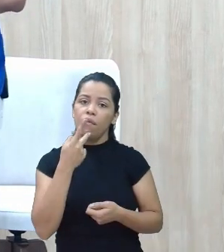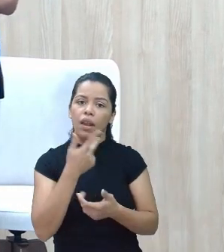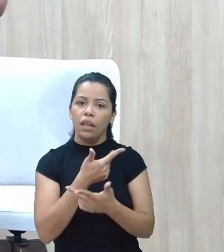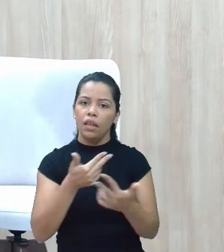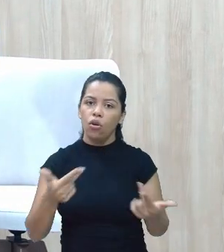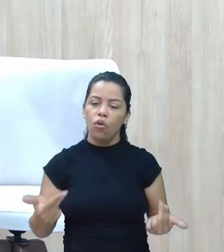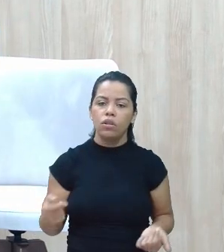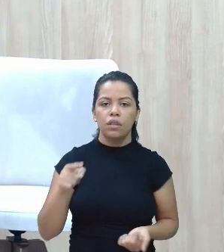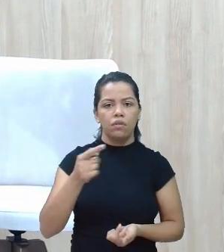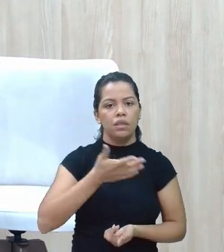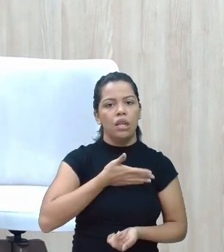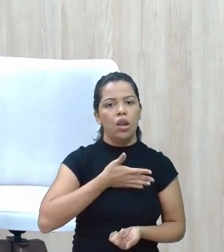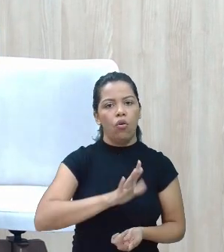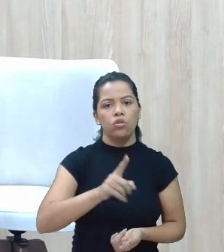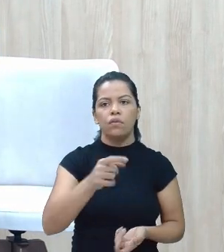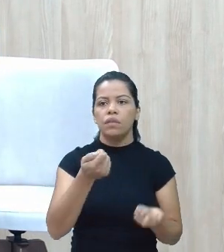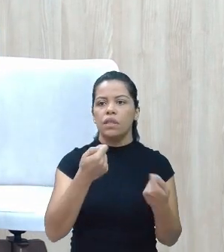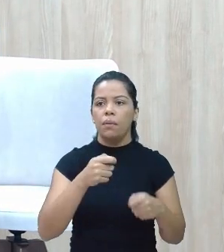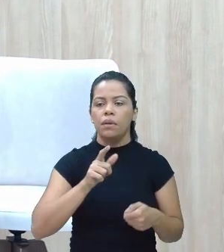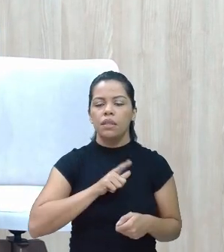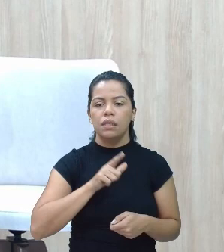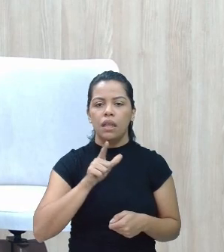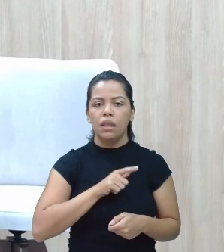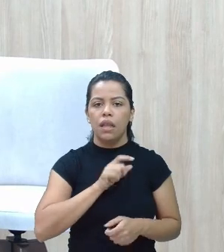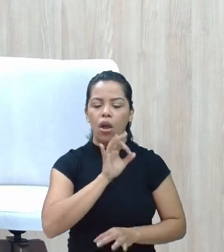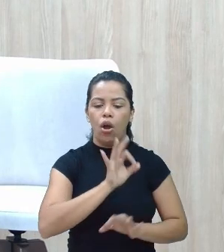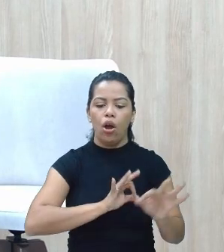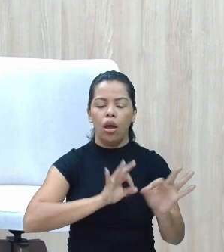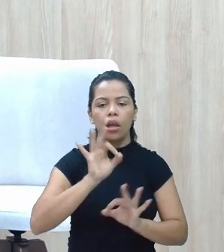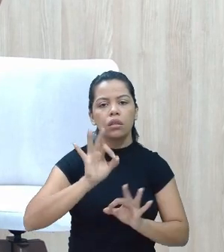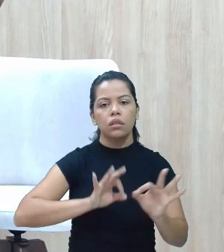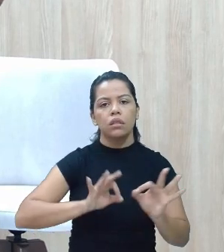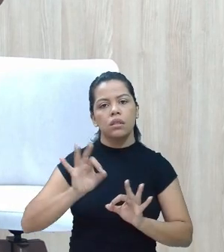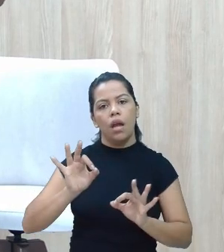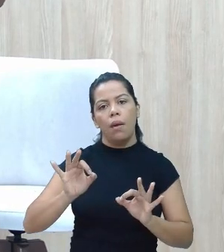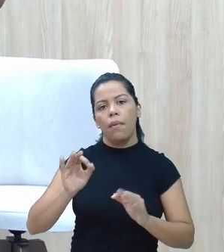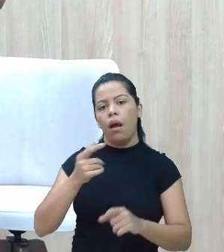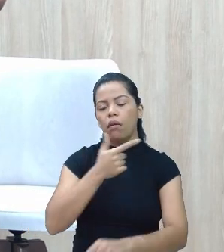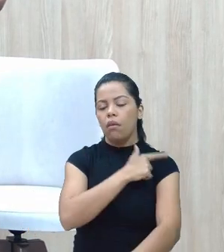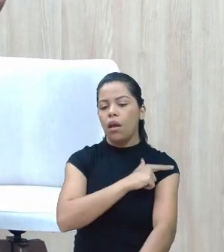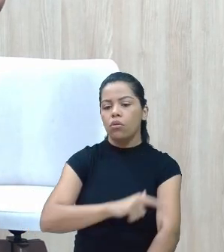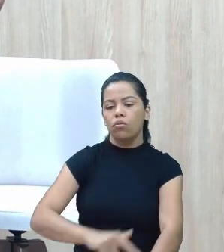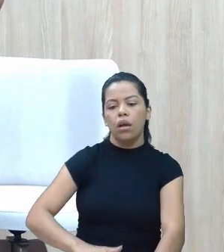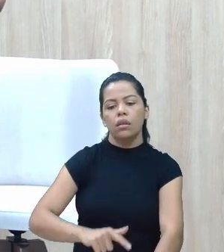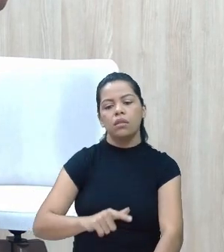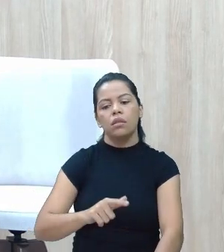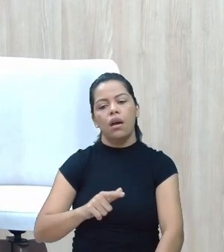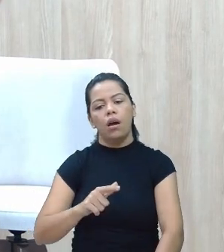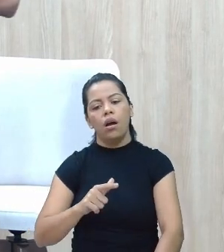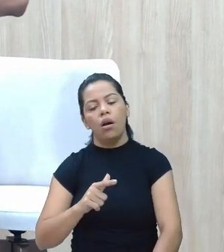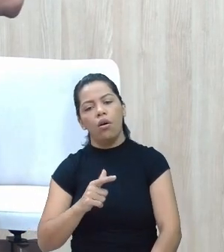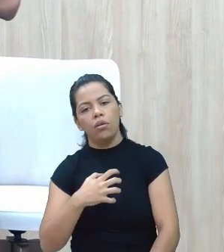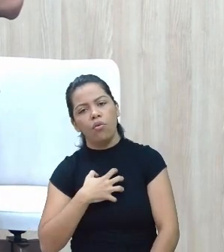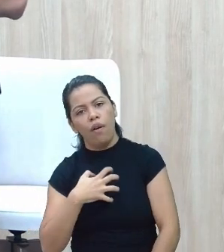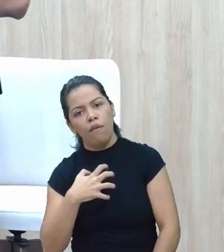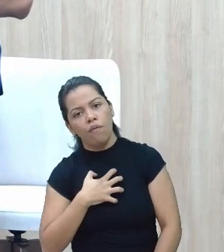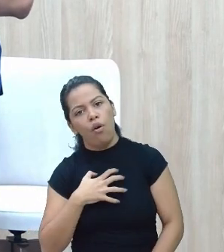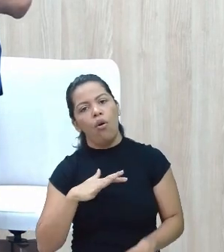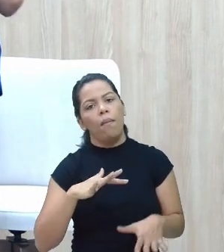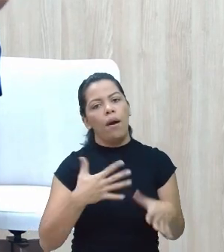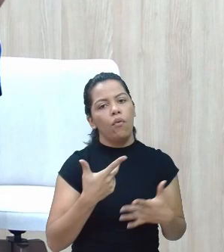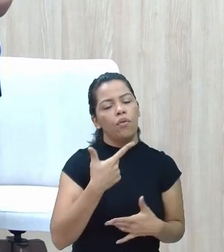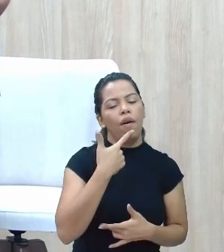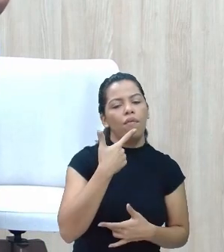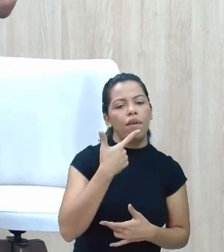expressão. Então, por exemplo, quando você quer ser educado, você diz de uma forma. Quando você não gosta, detesta, você diz de outra forma,